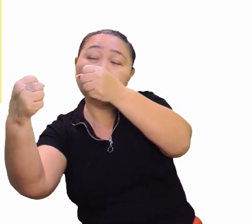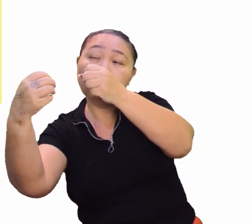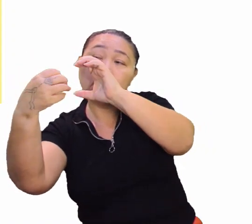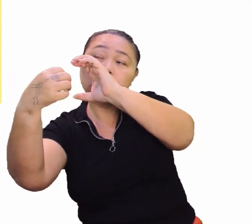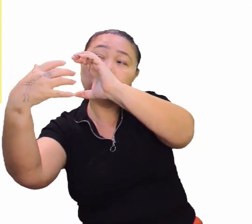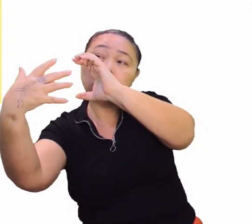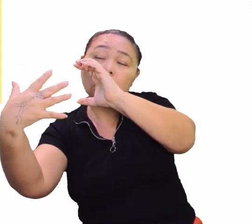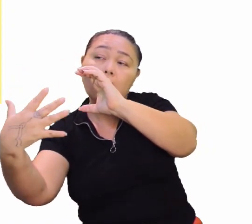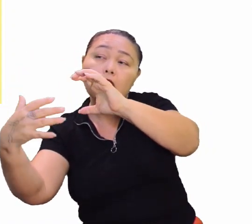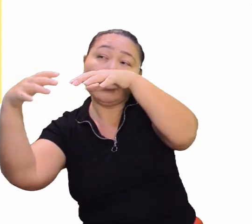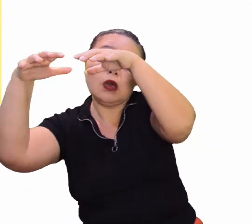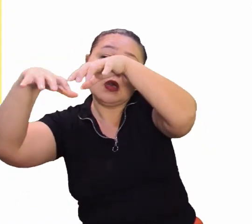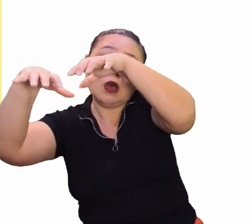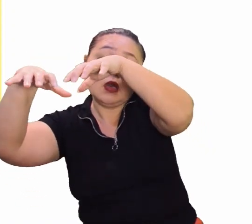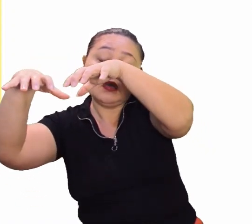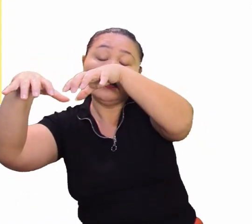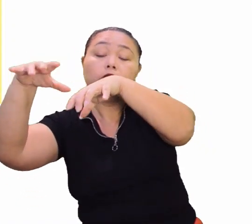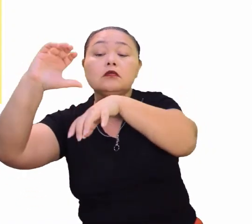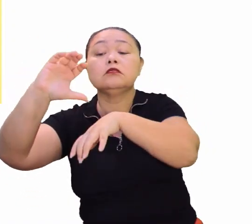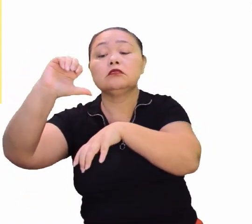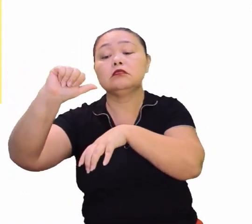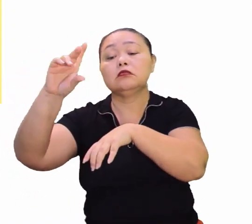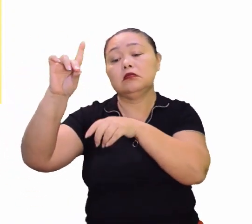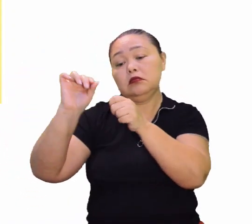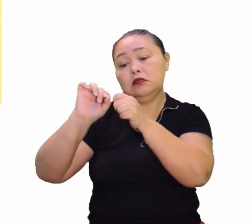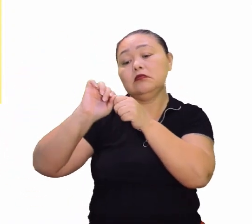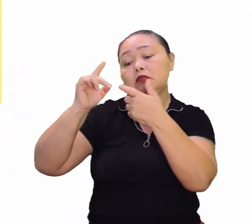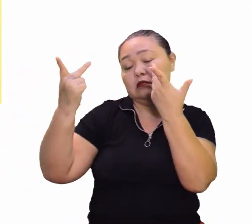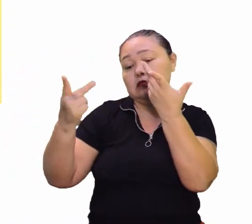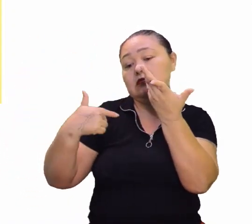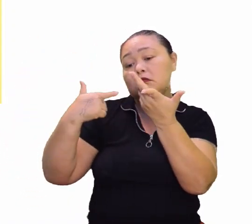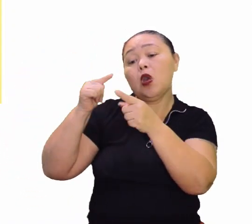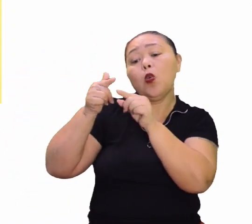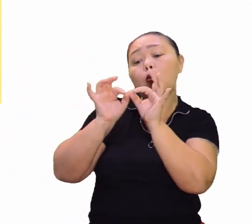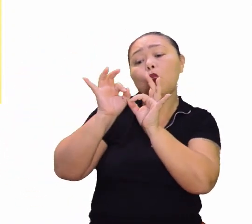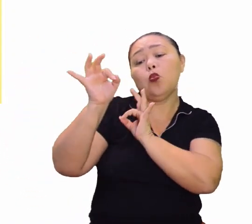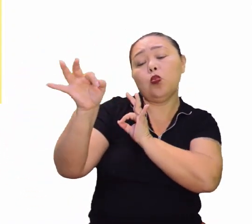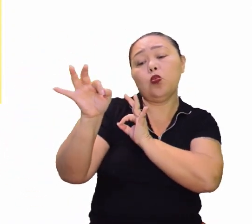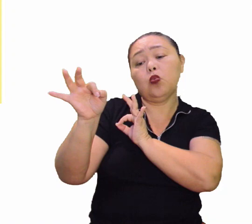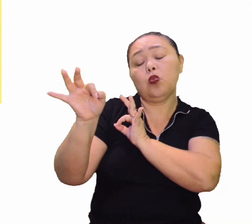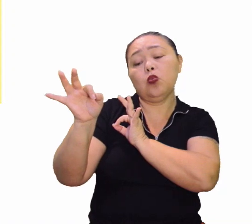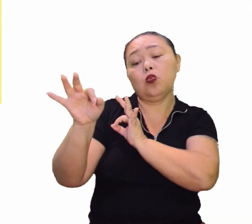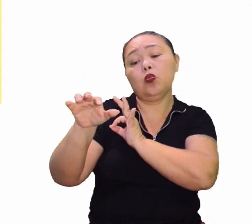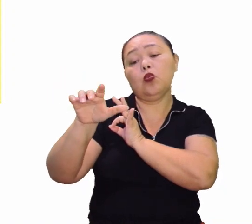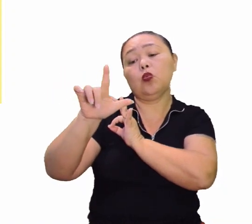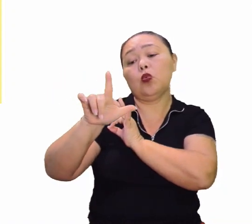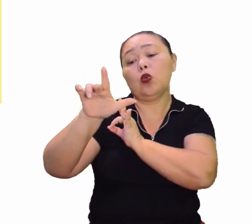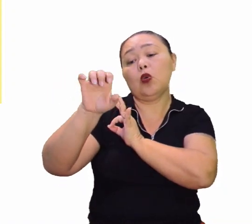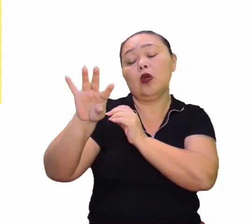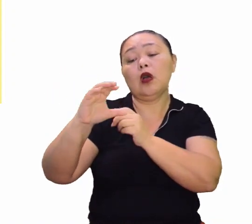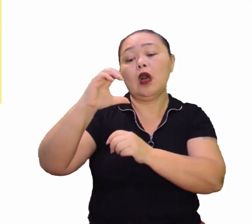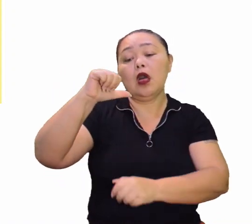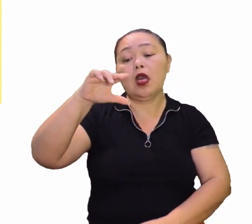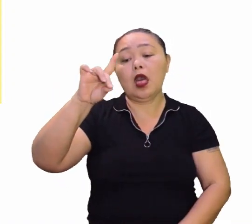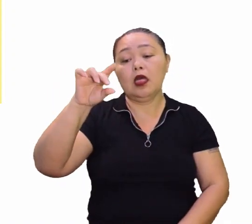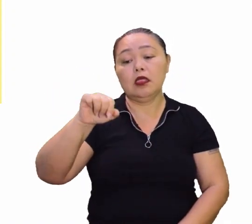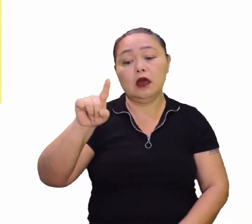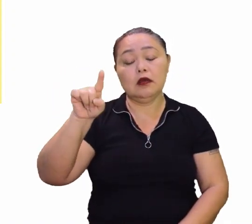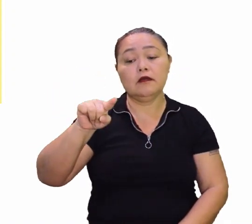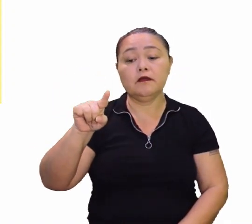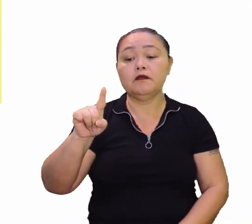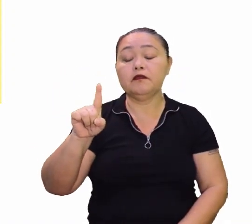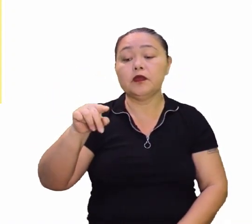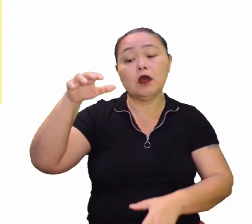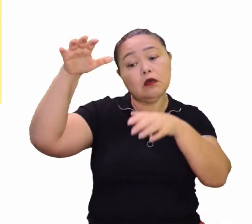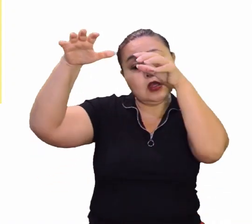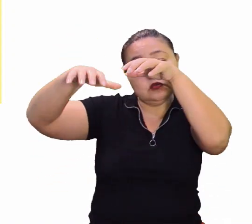dessas características dessa chuva ácida, que nesse caso aí acaba precipitando lá no leste do Canadá vamos